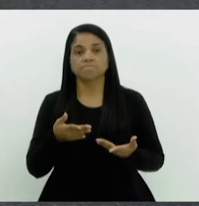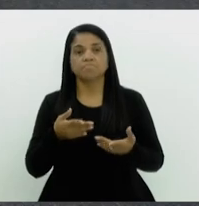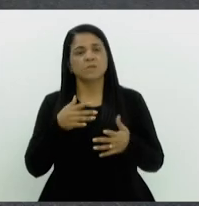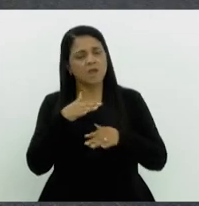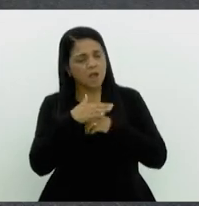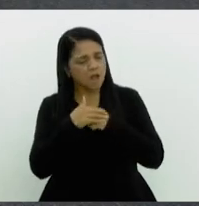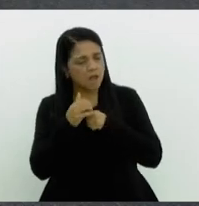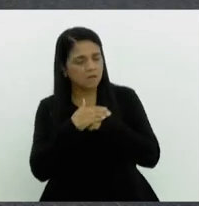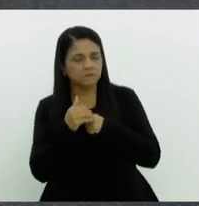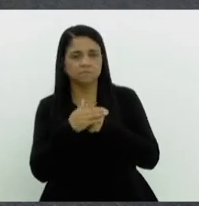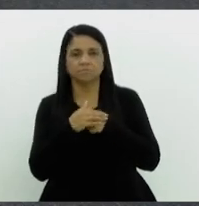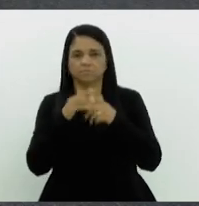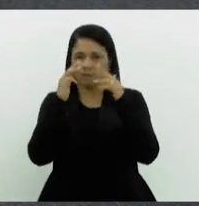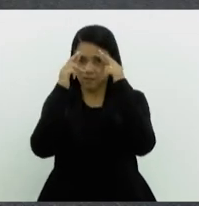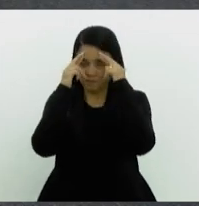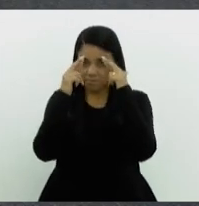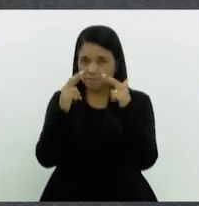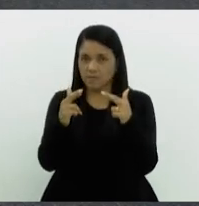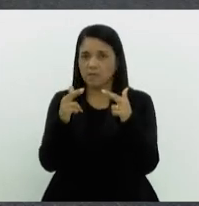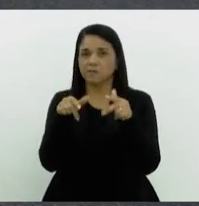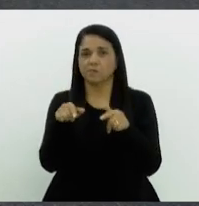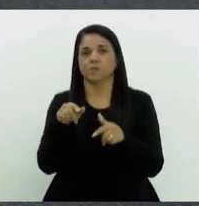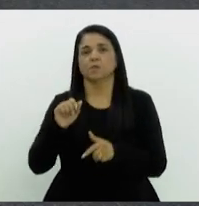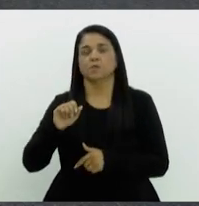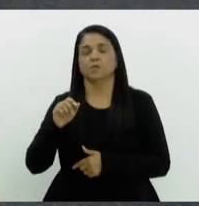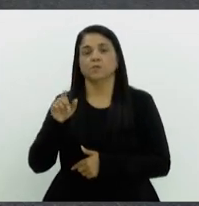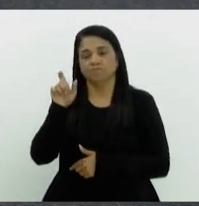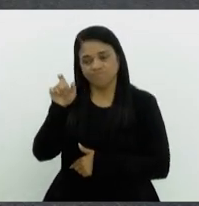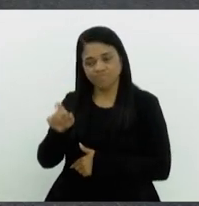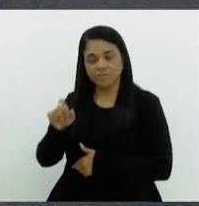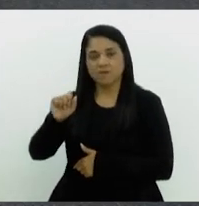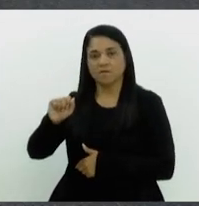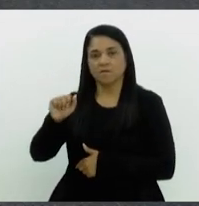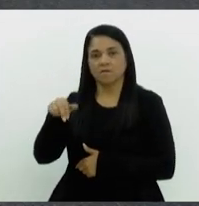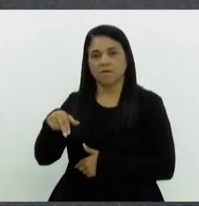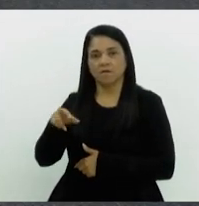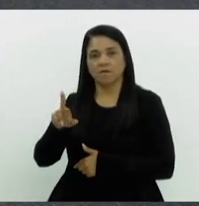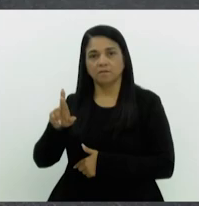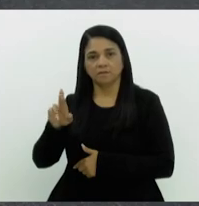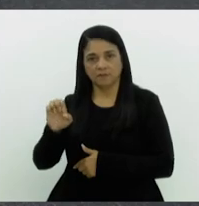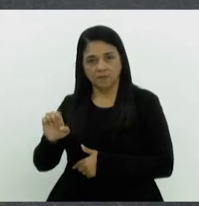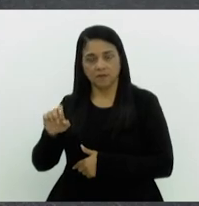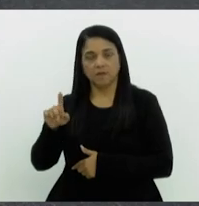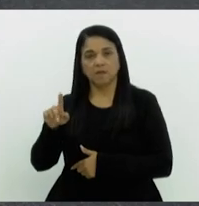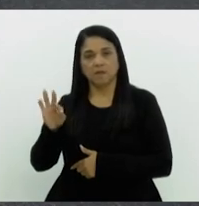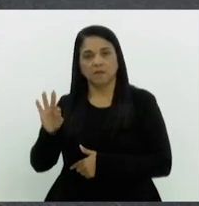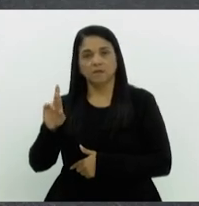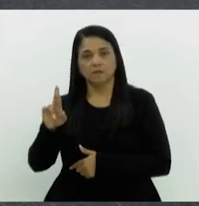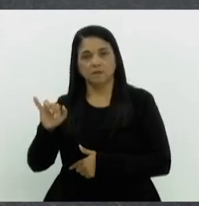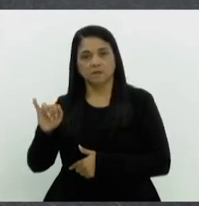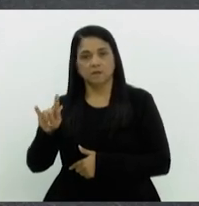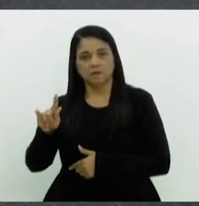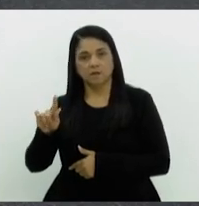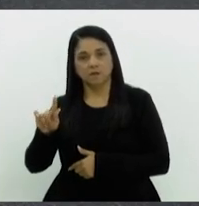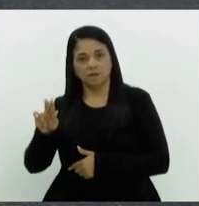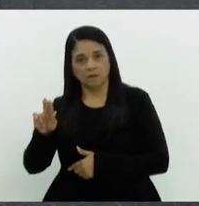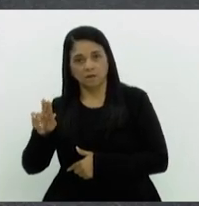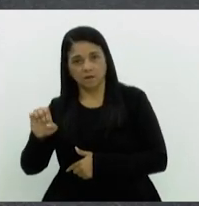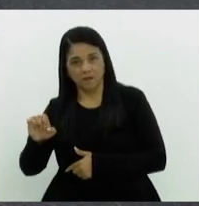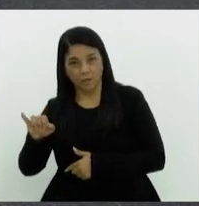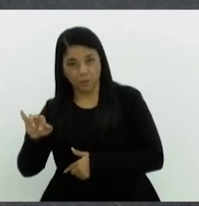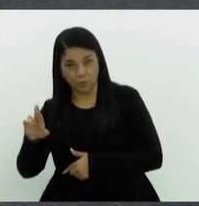carinho e respeito pelo André Trigueiro. Ele vai a campo, e ele não é